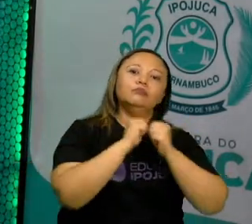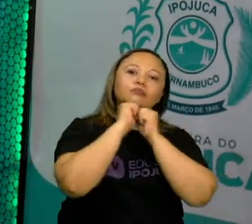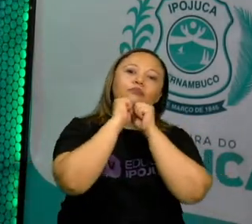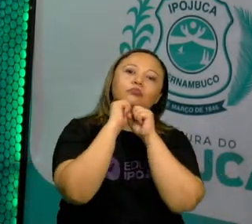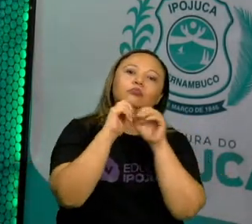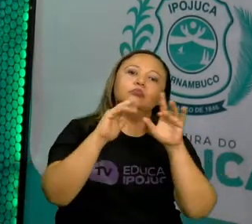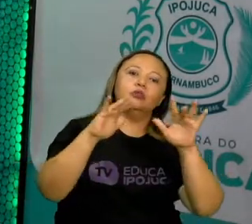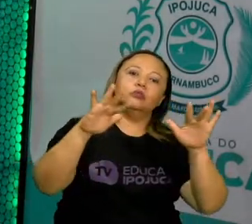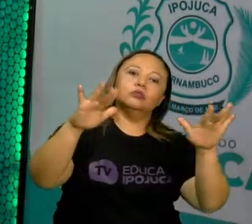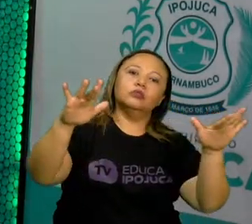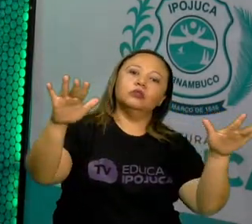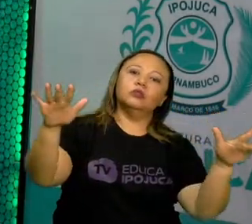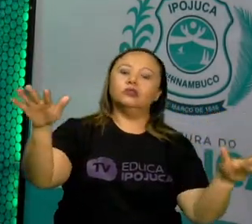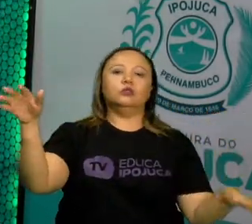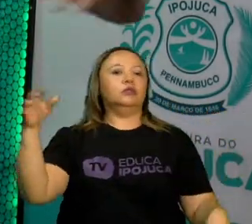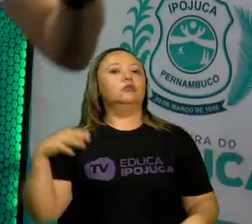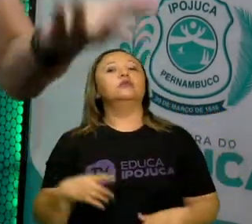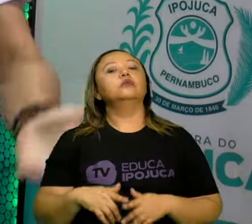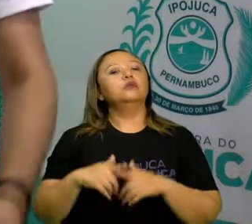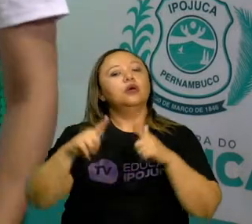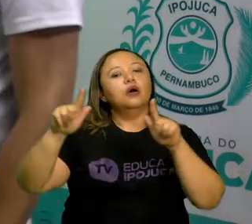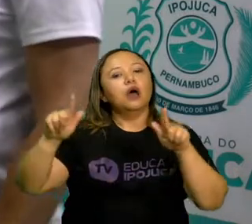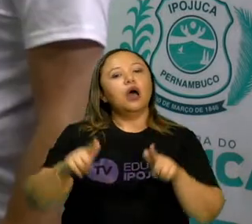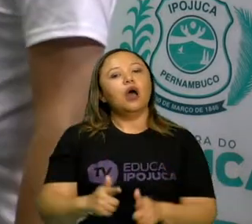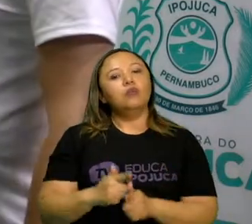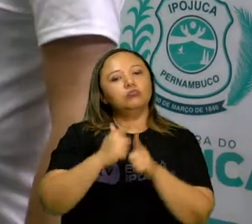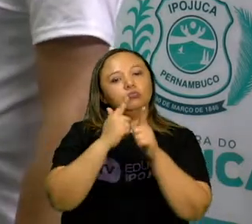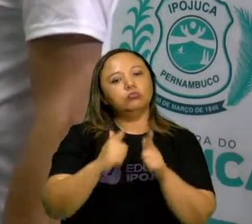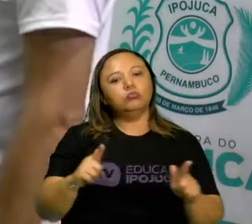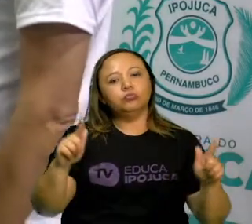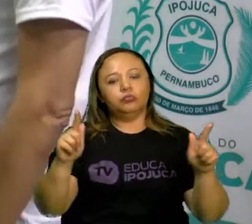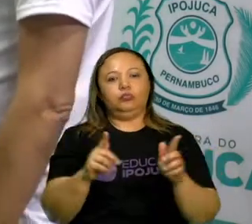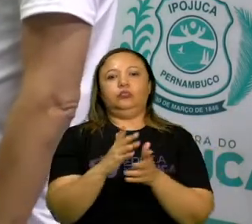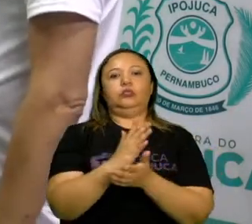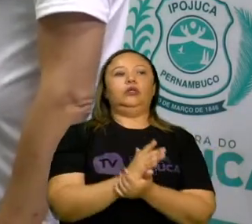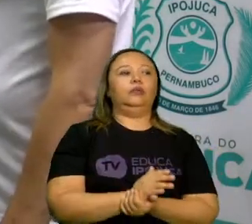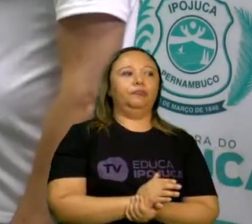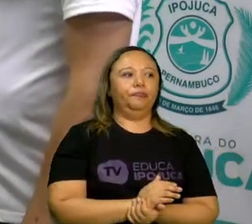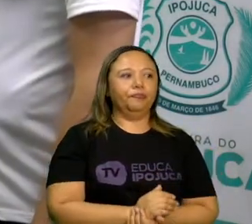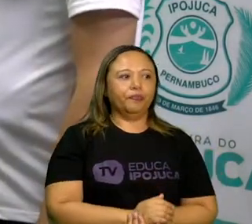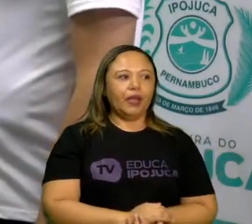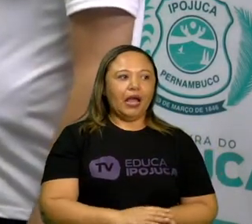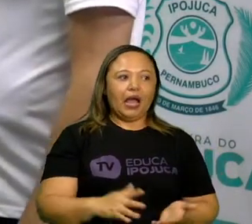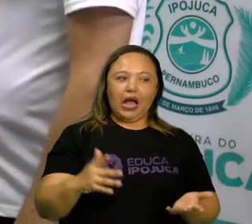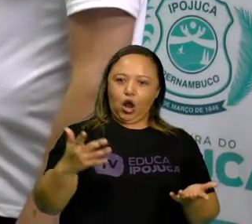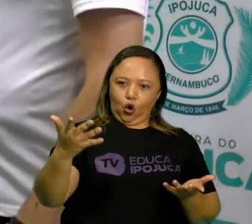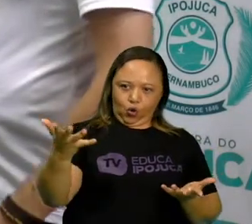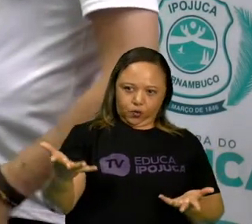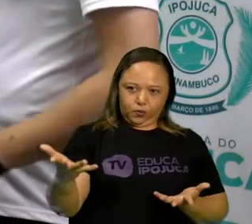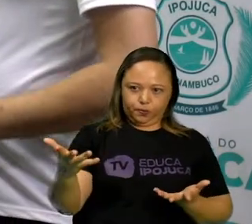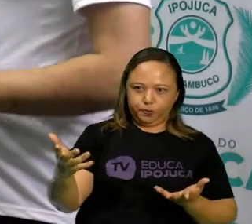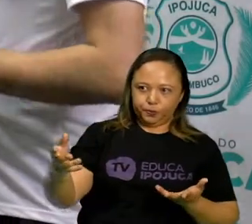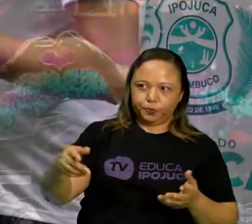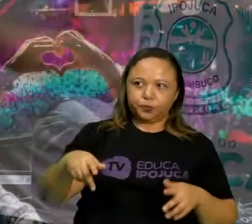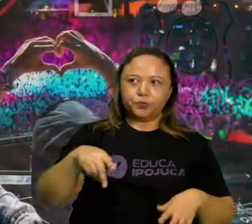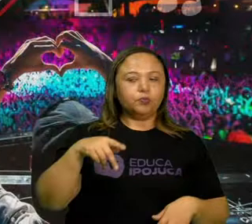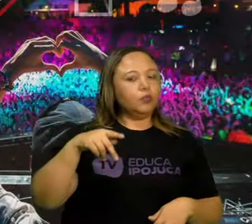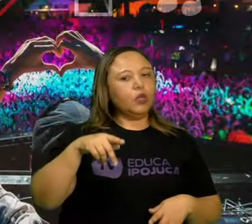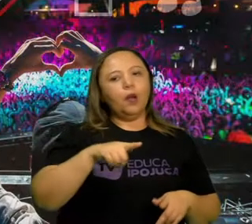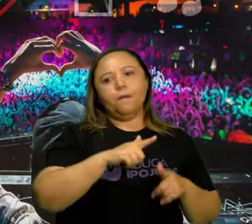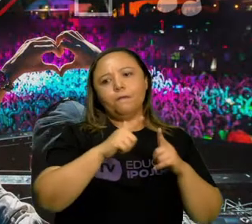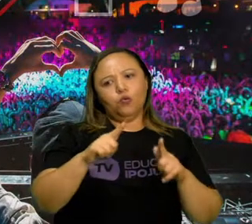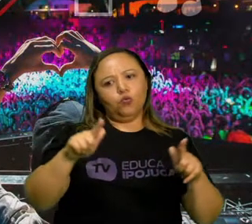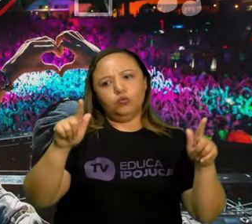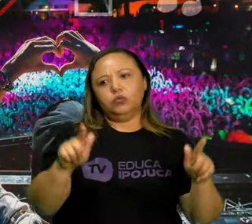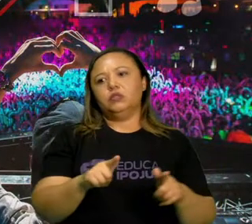É se você saber enfim Oi e aí a gente tem né a música pop EA música